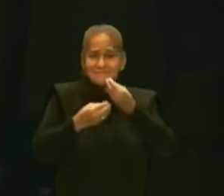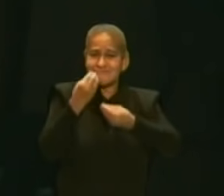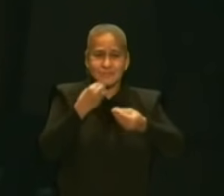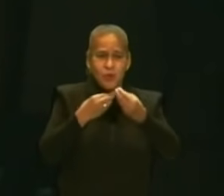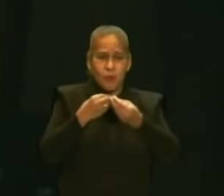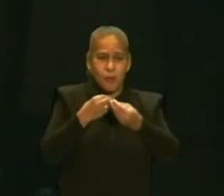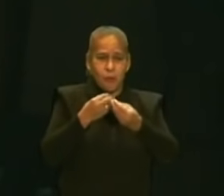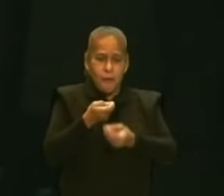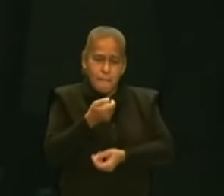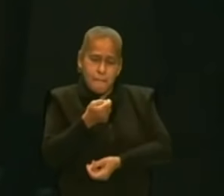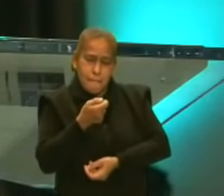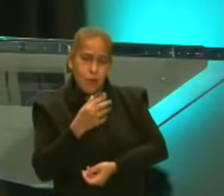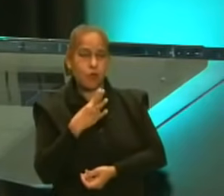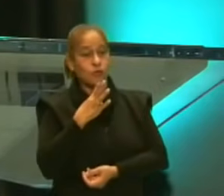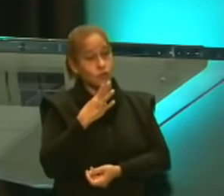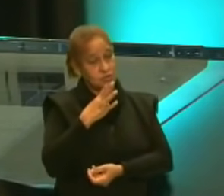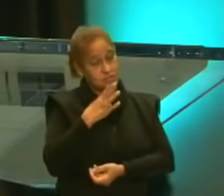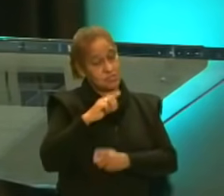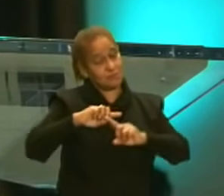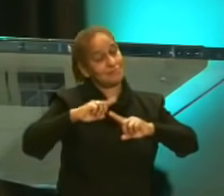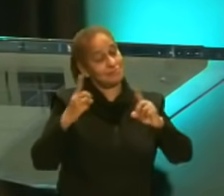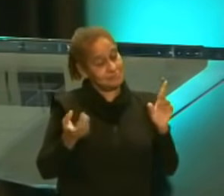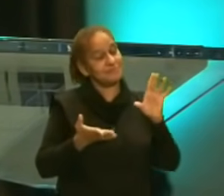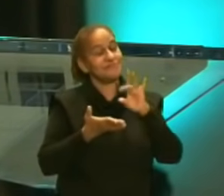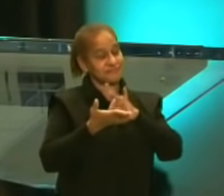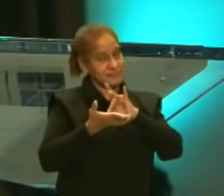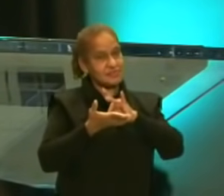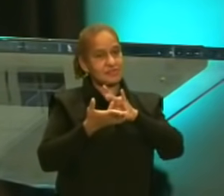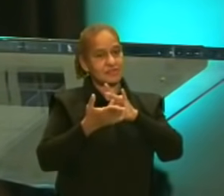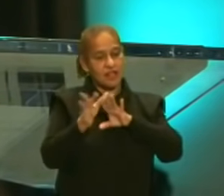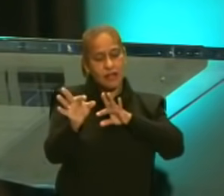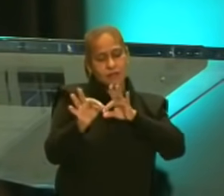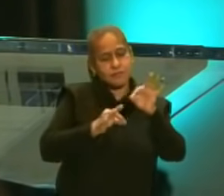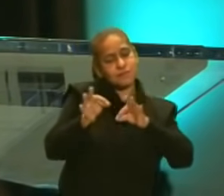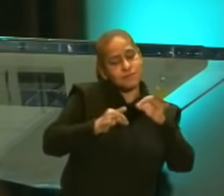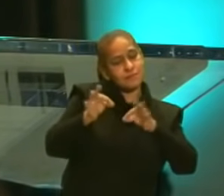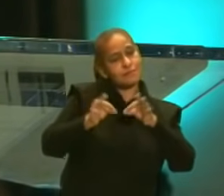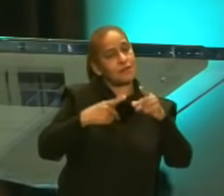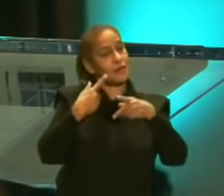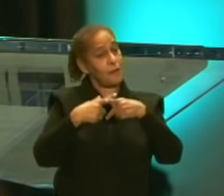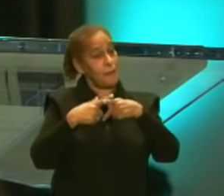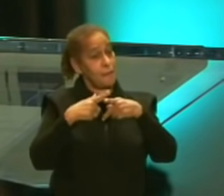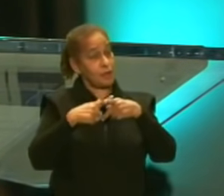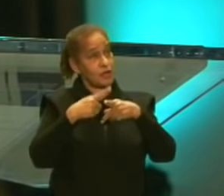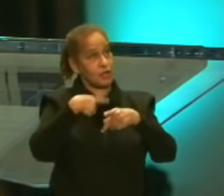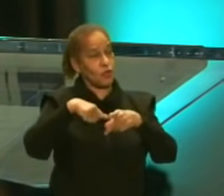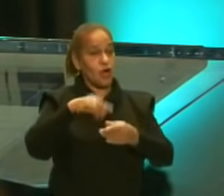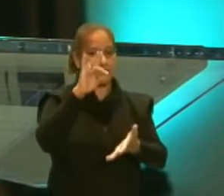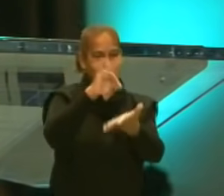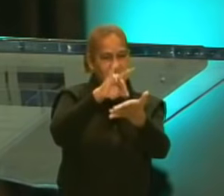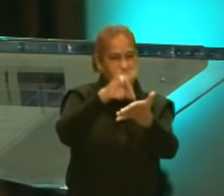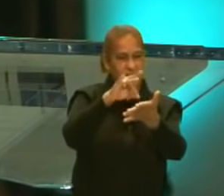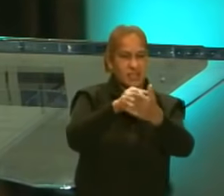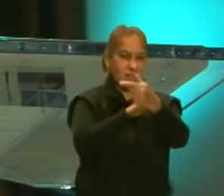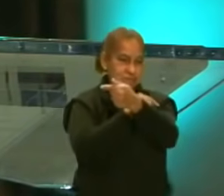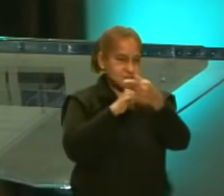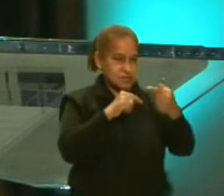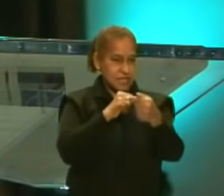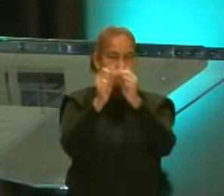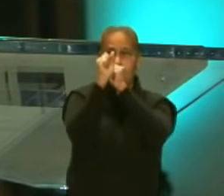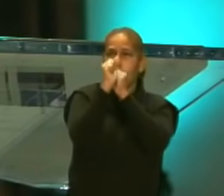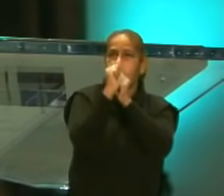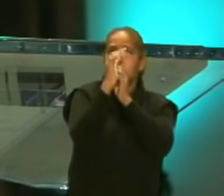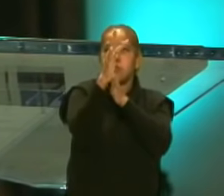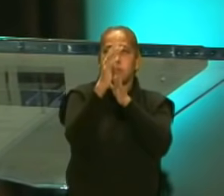indícios. E isso é, de fato, é um preparo, porque quando soar a 7ª